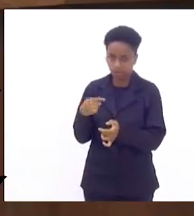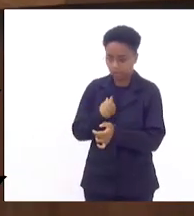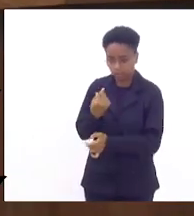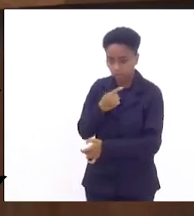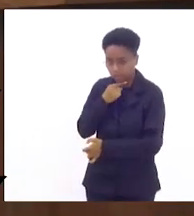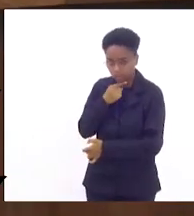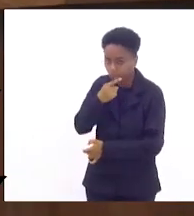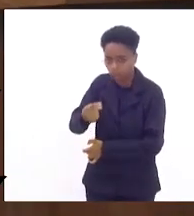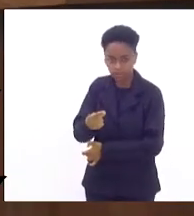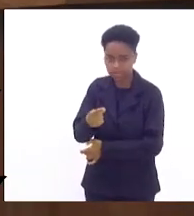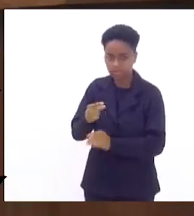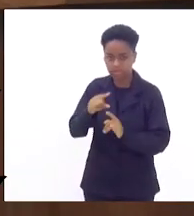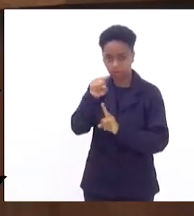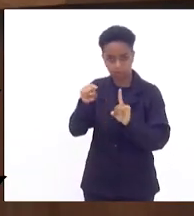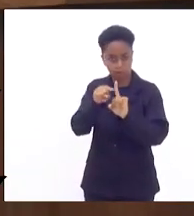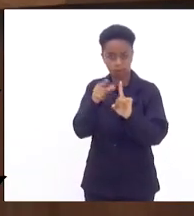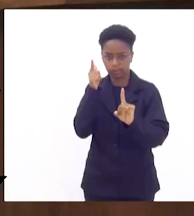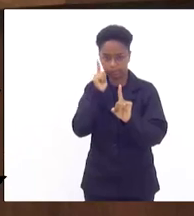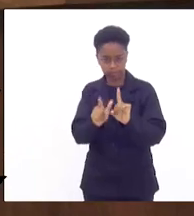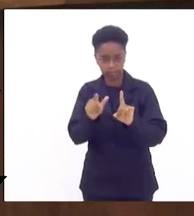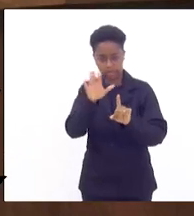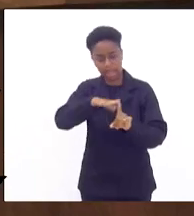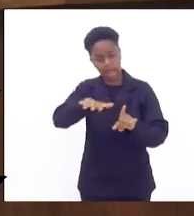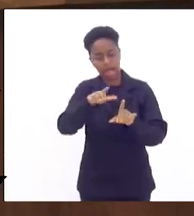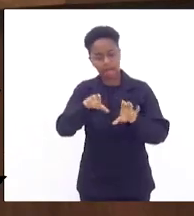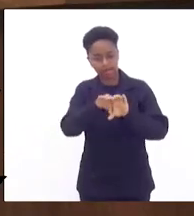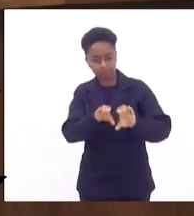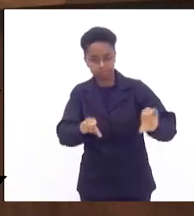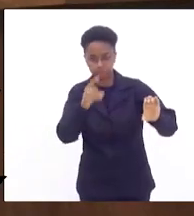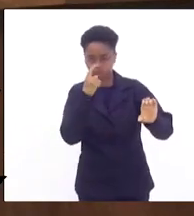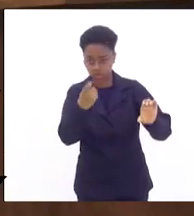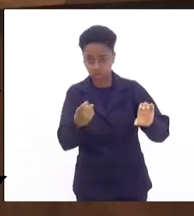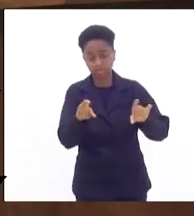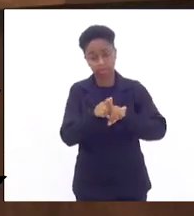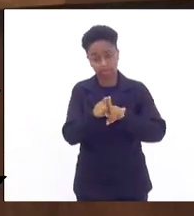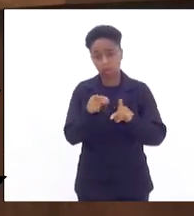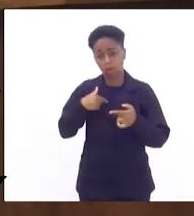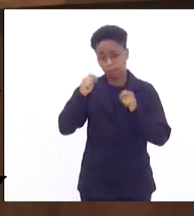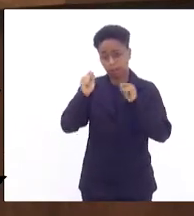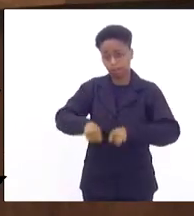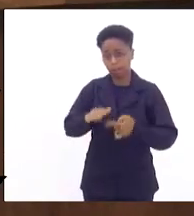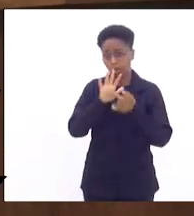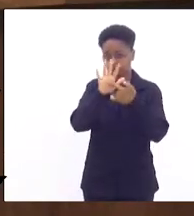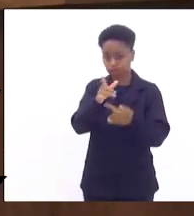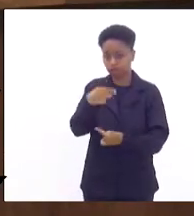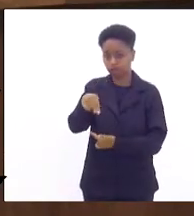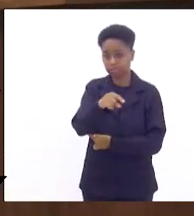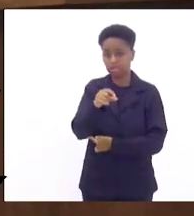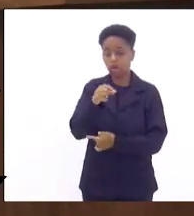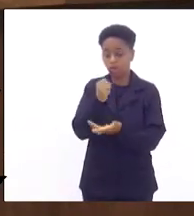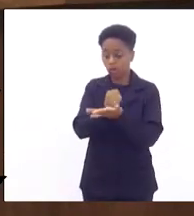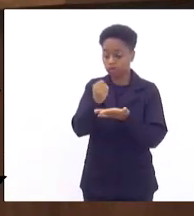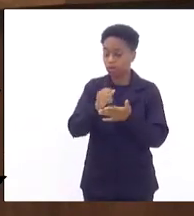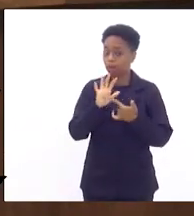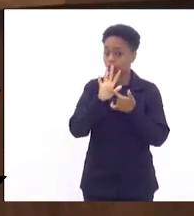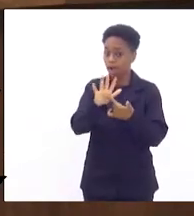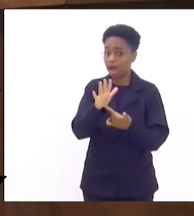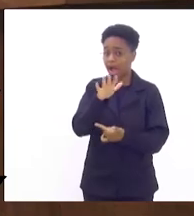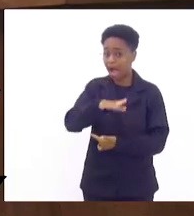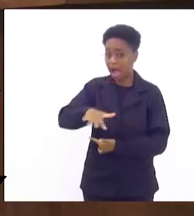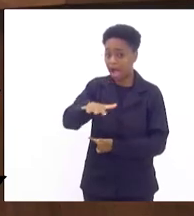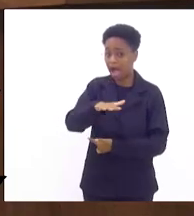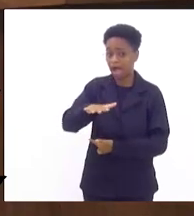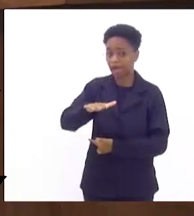as metas de universalização de abastecimento de esgoto. E tem aqui, posso disponibilizar para Vossa Excelência, quando o contrato fala, olha, nas áreas irregulares